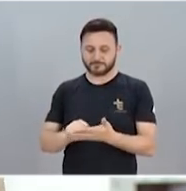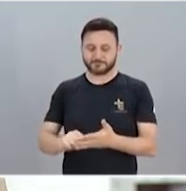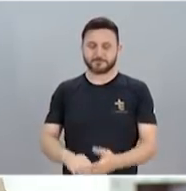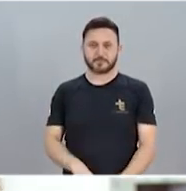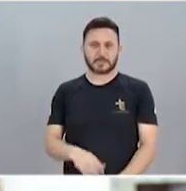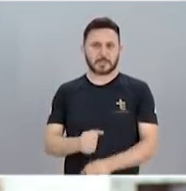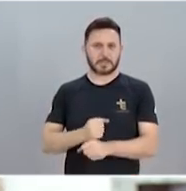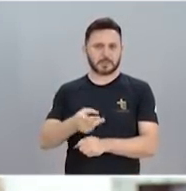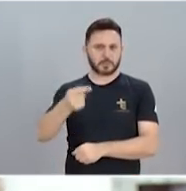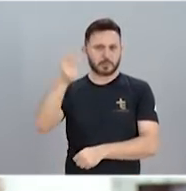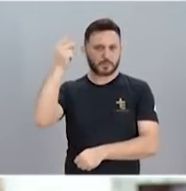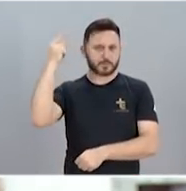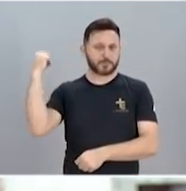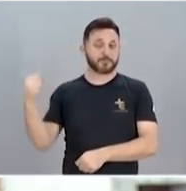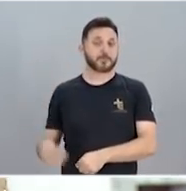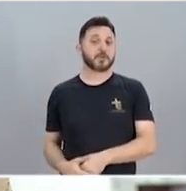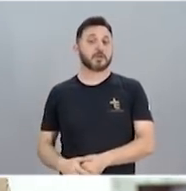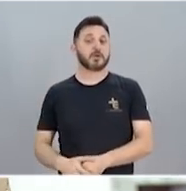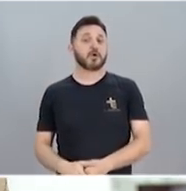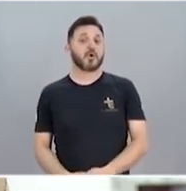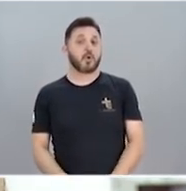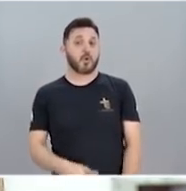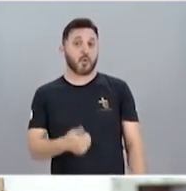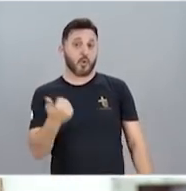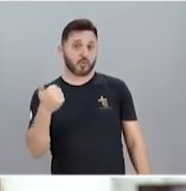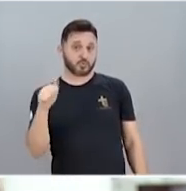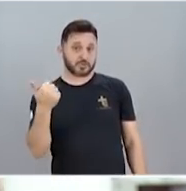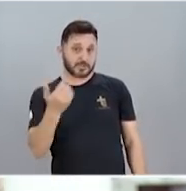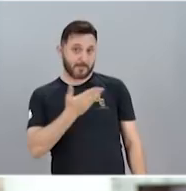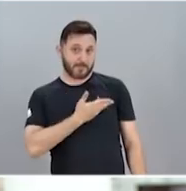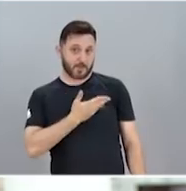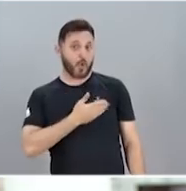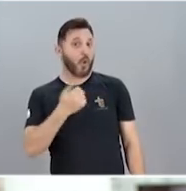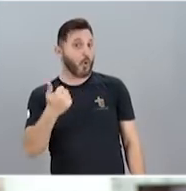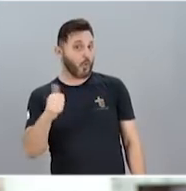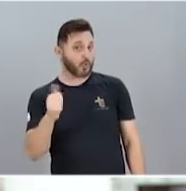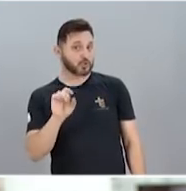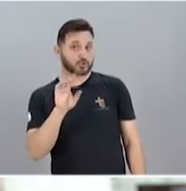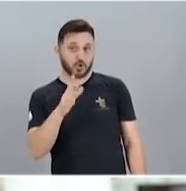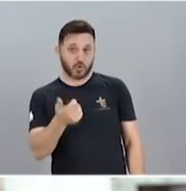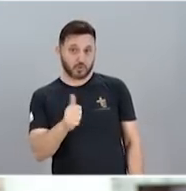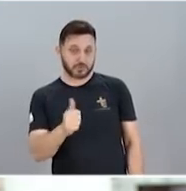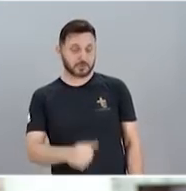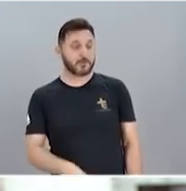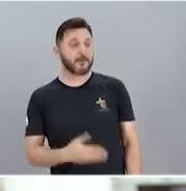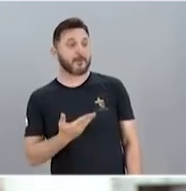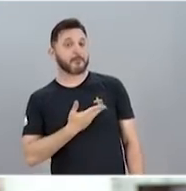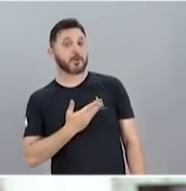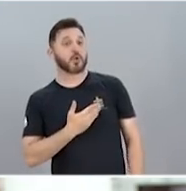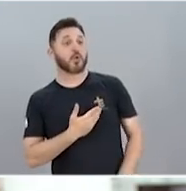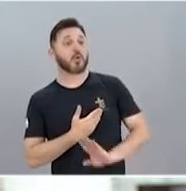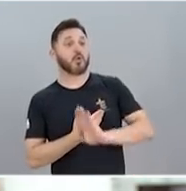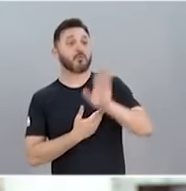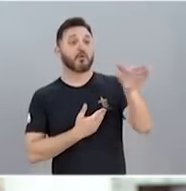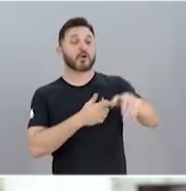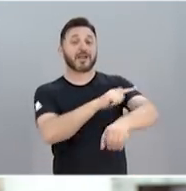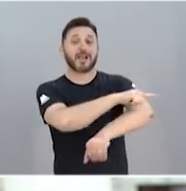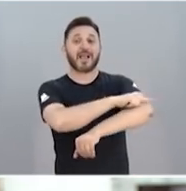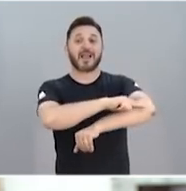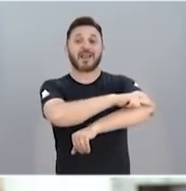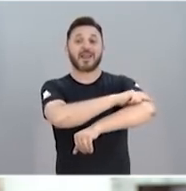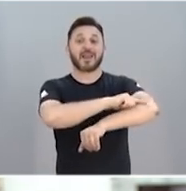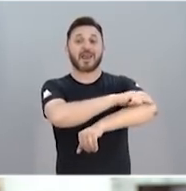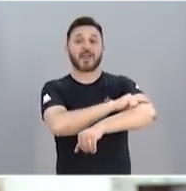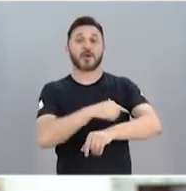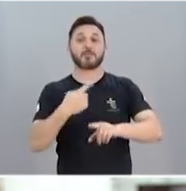Naquele tempo, os 11 discípulos foram para Galiléia, ao monte que